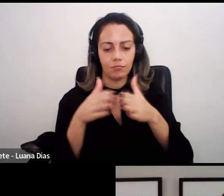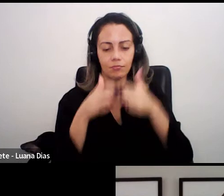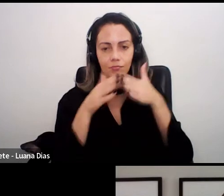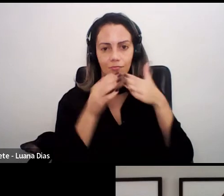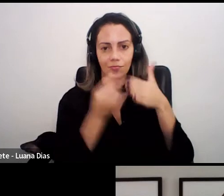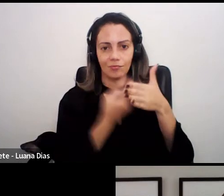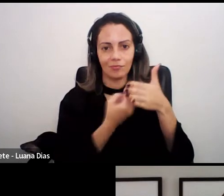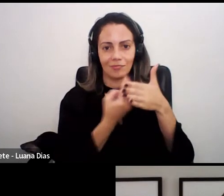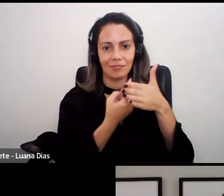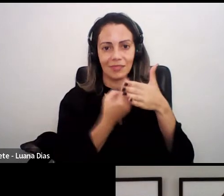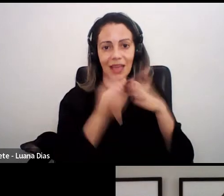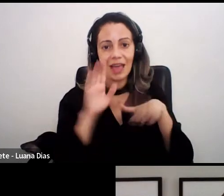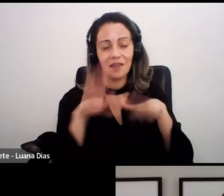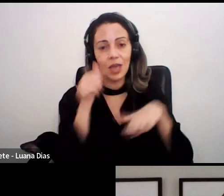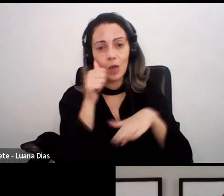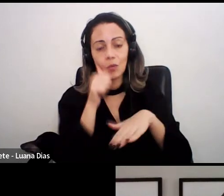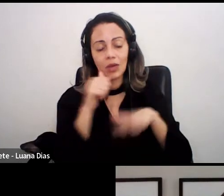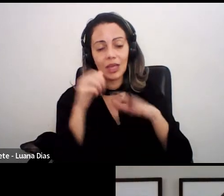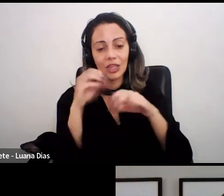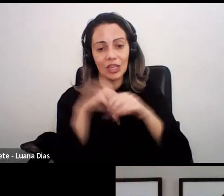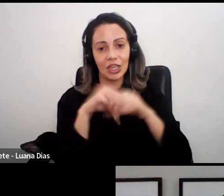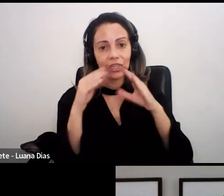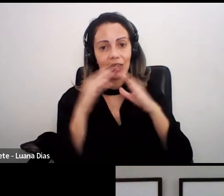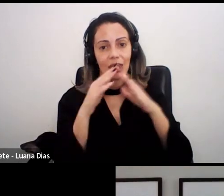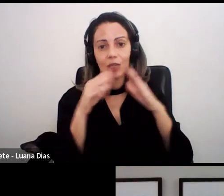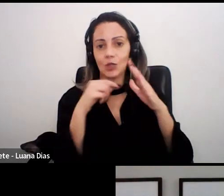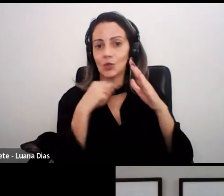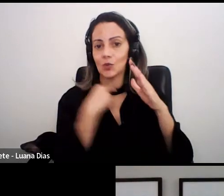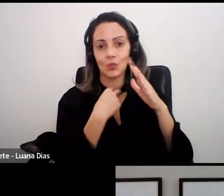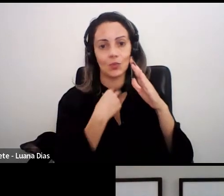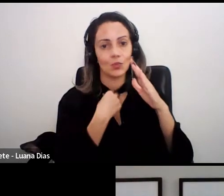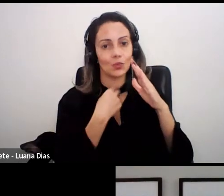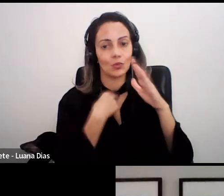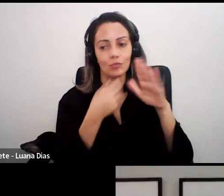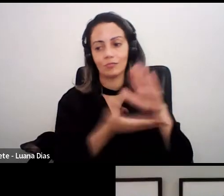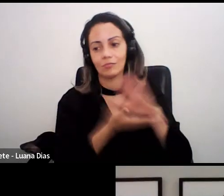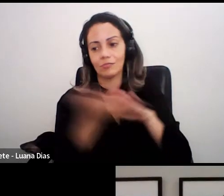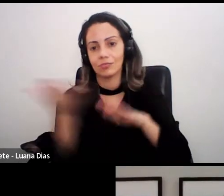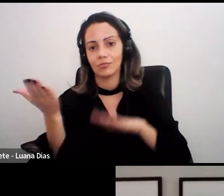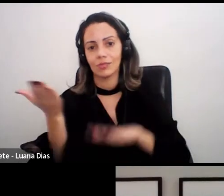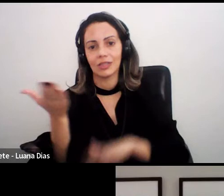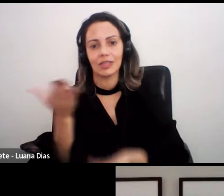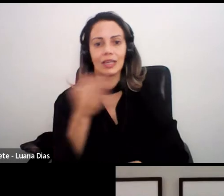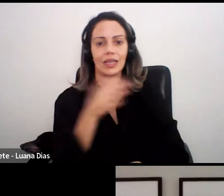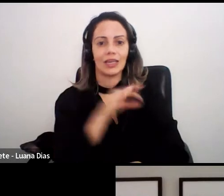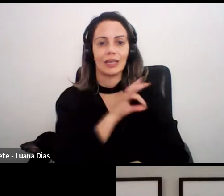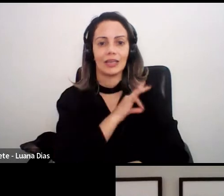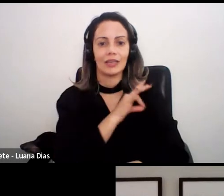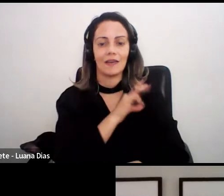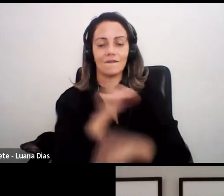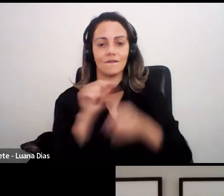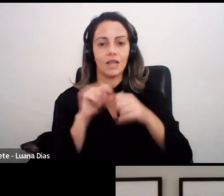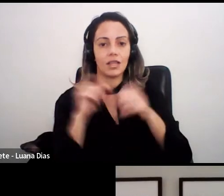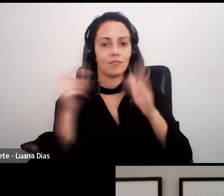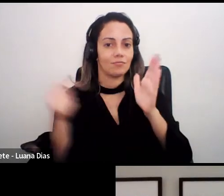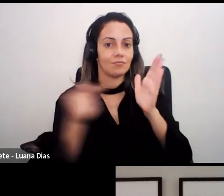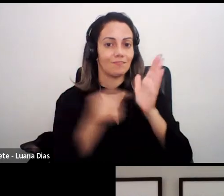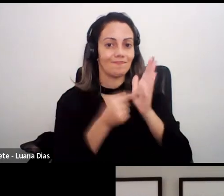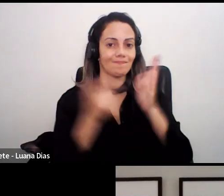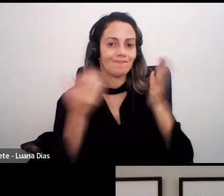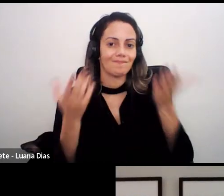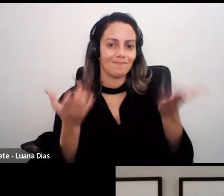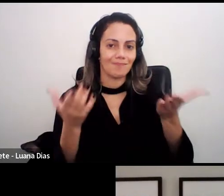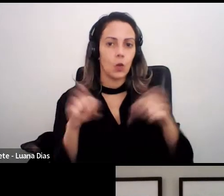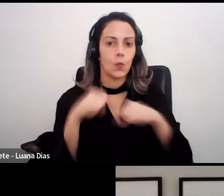para denunciar aquela violência. As delegacias fecharam, o próprio Poder Judiciário teve que se